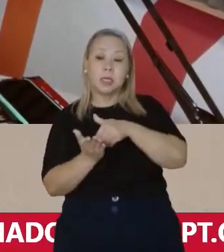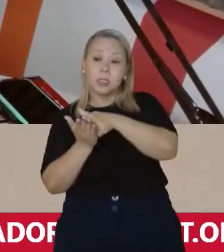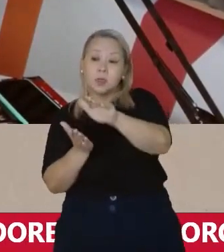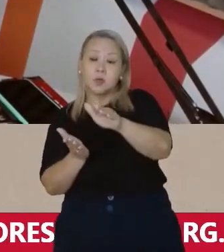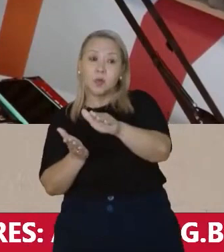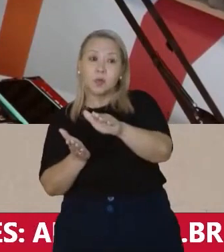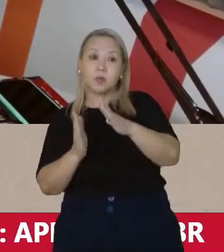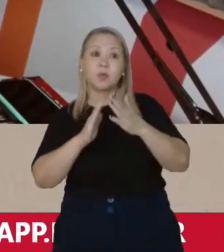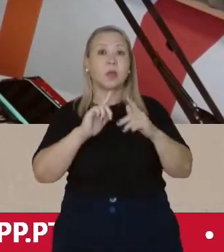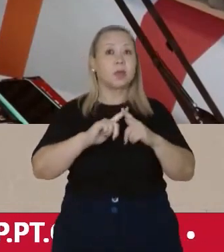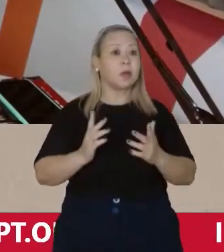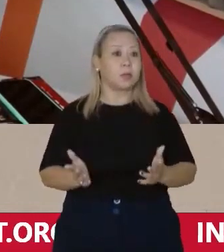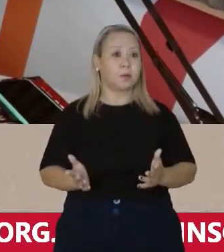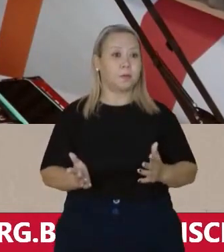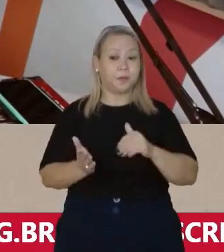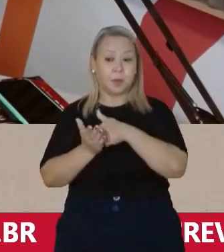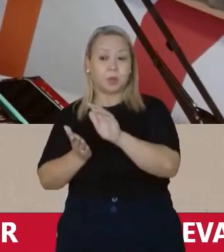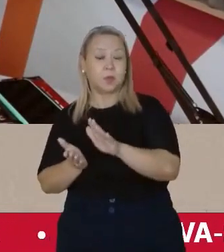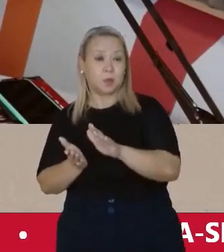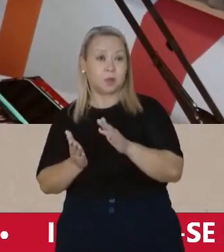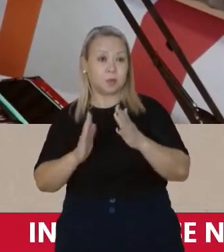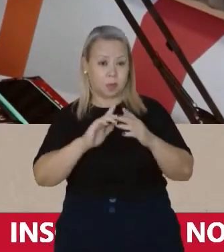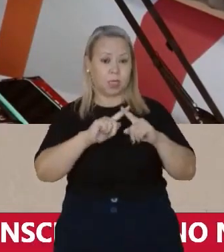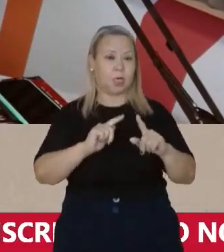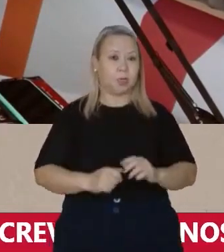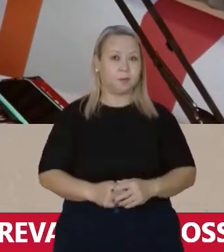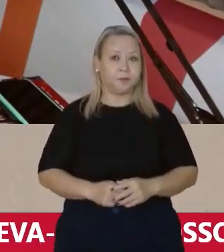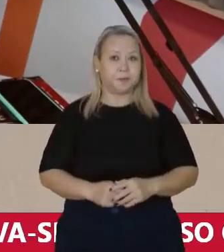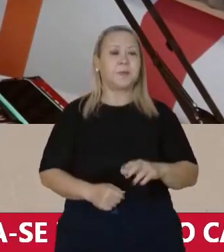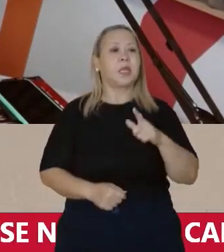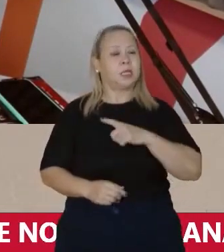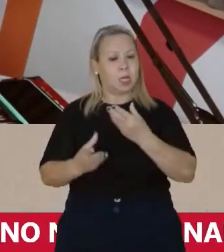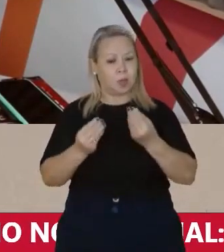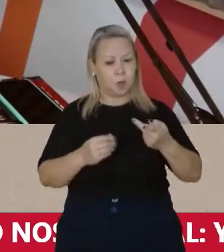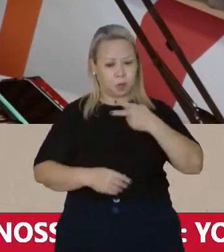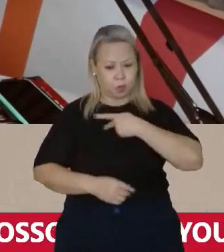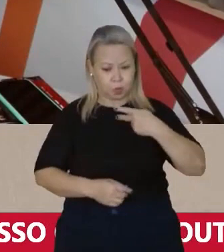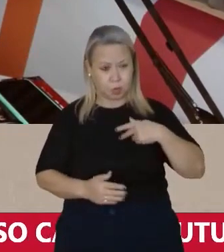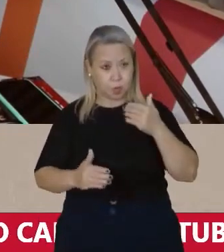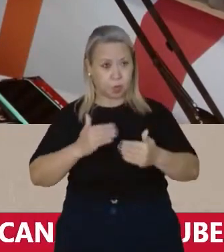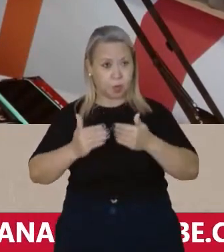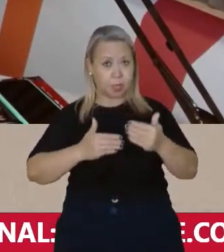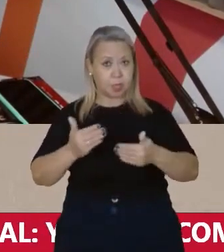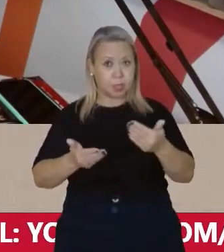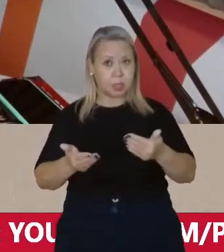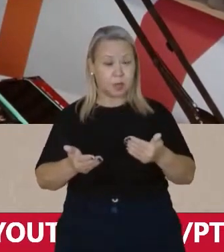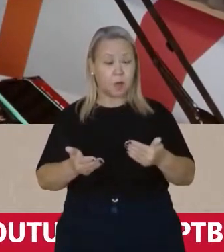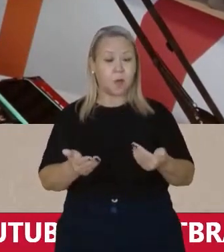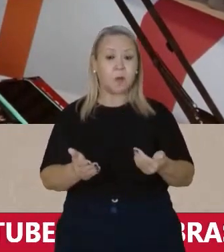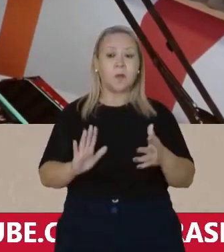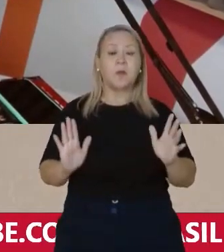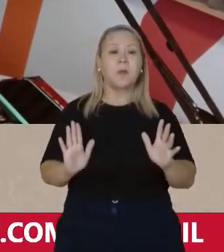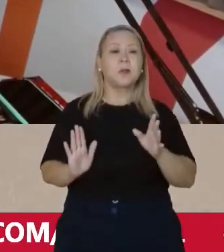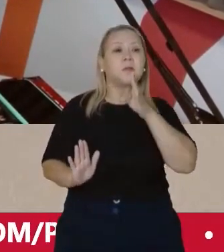como aconteceu comigo, ser expulso da igreja e da sua denominação. Então, há muitos pastores que são progressistas, mas estão naquilo que eu vou chamar de